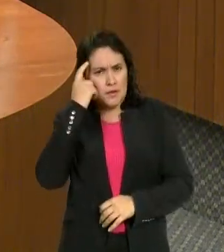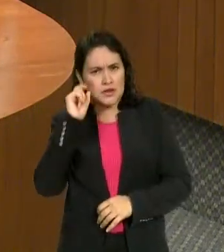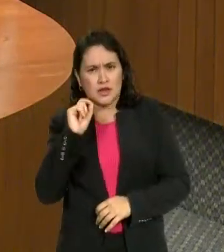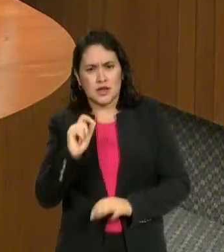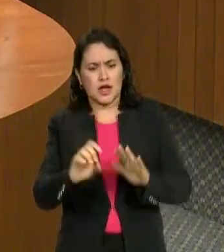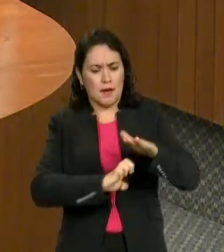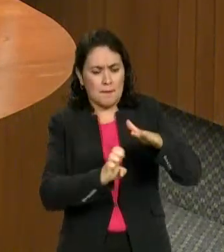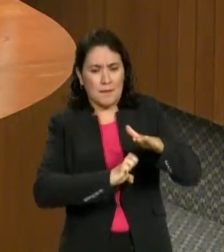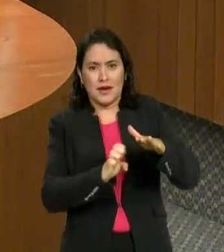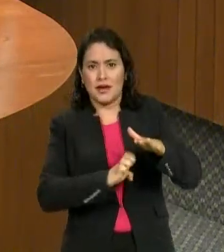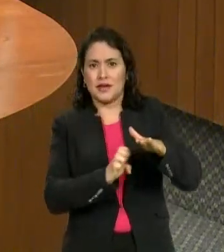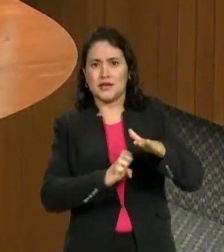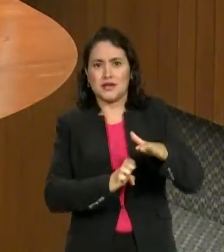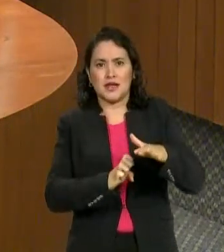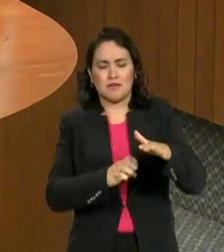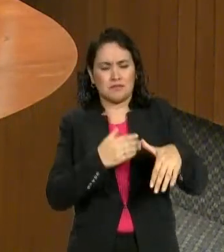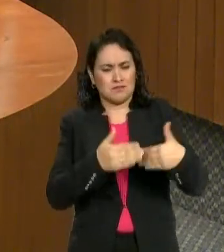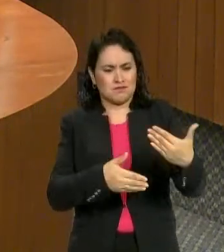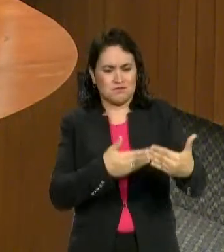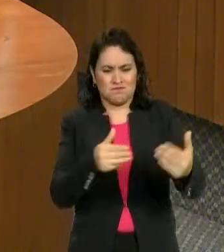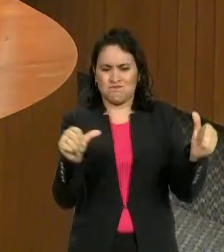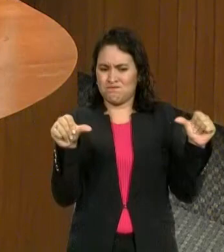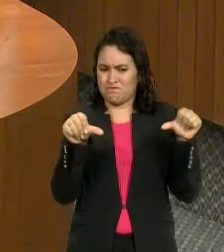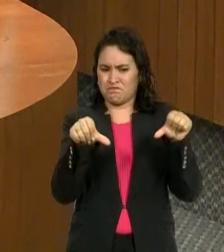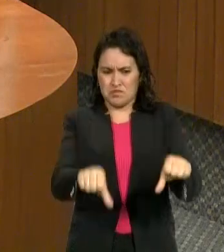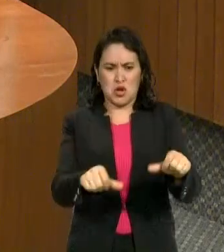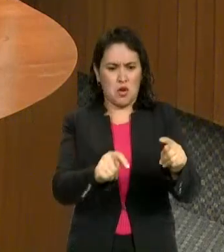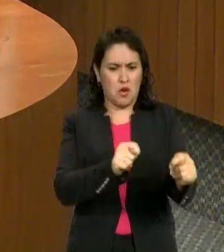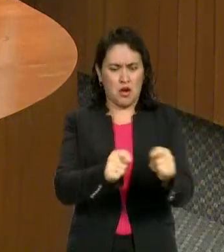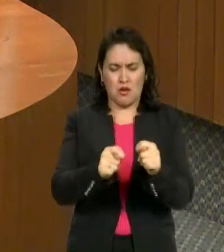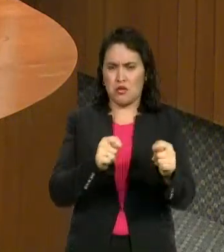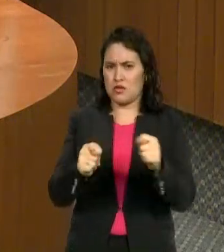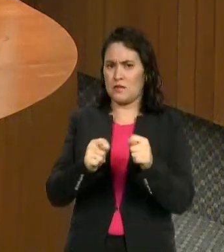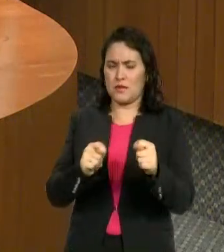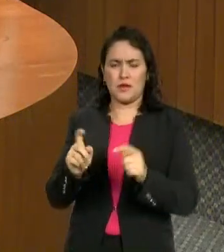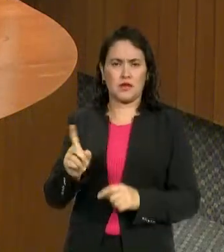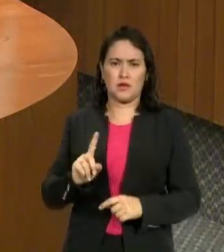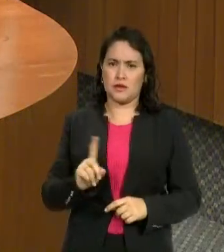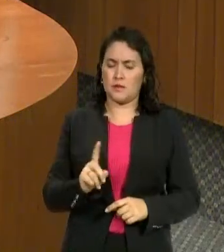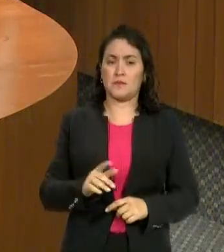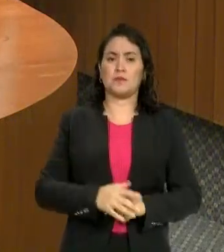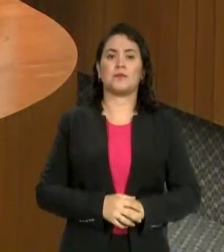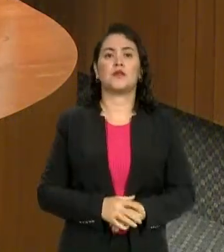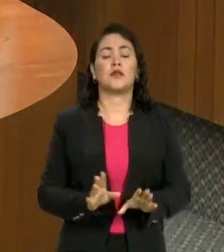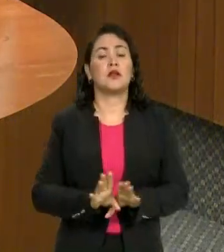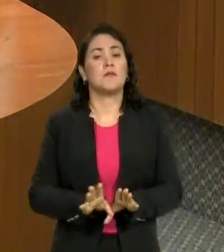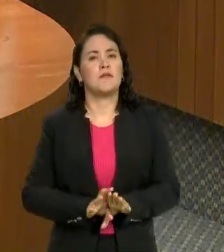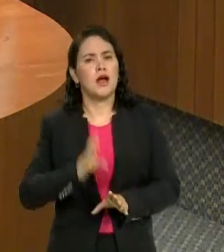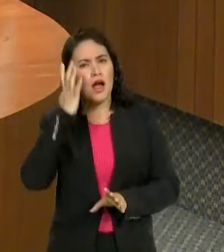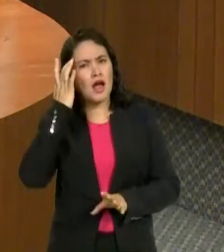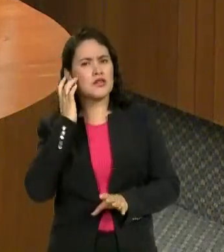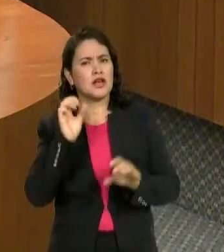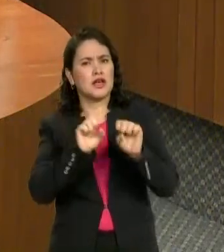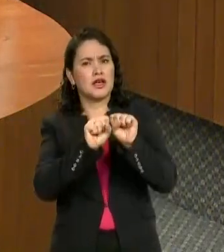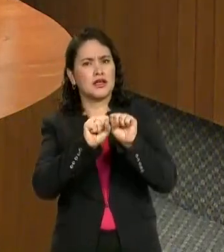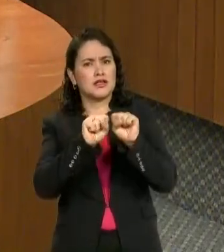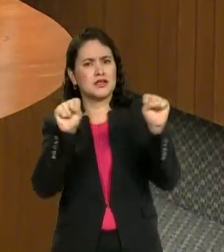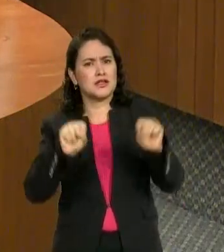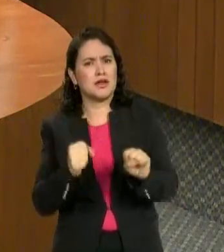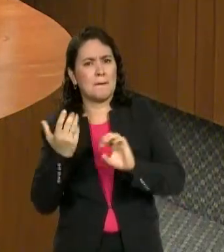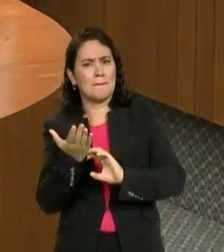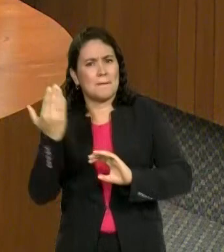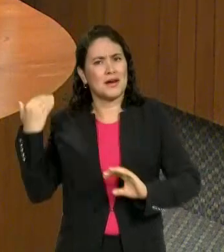pode achar que aquele sistema velho, ineficiente, caindo aos pedaços, aquelas lata velhas ambulantes